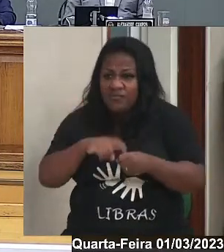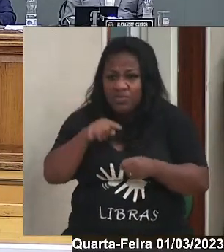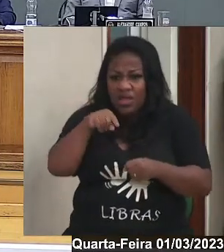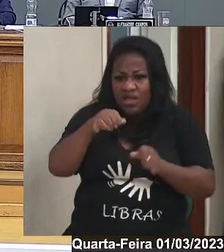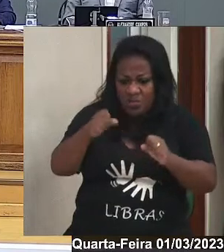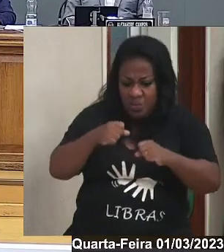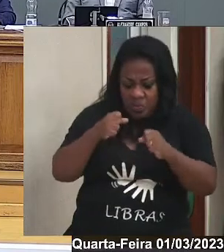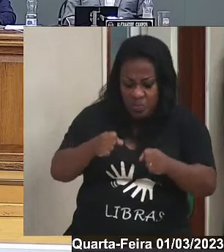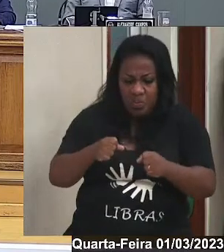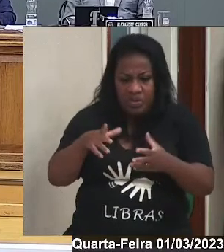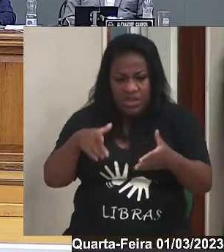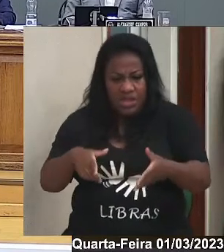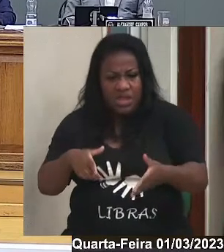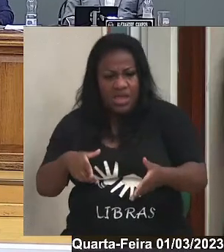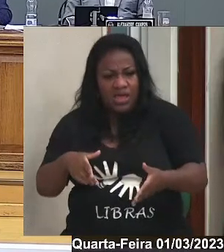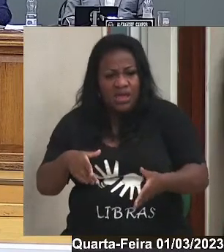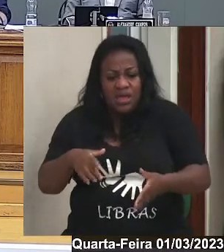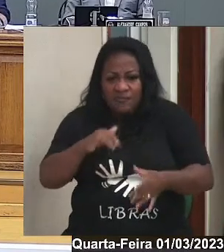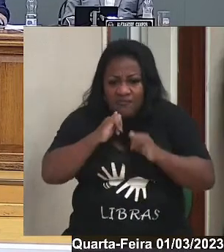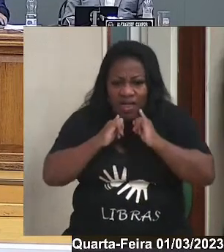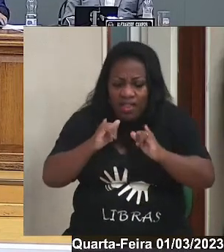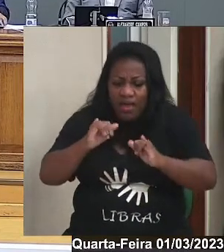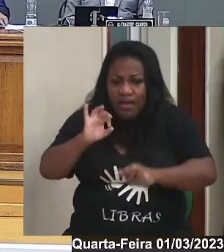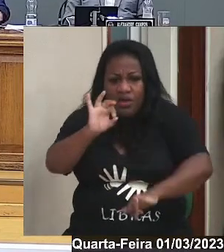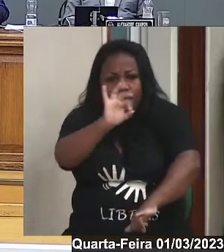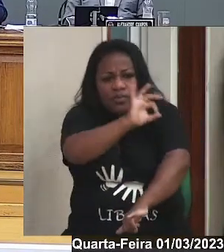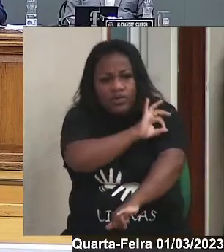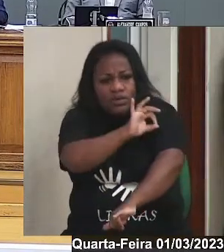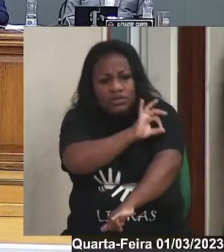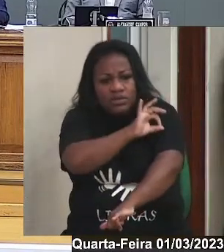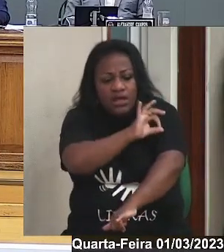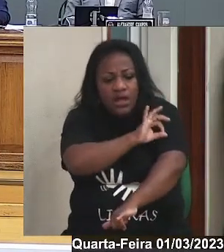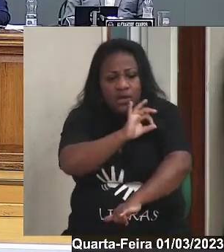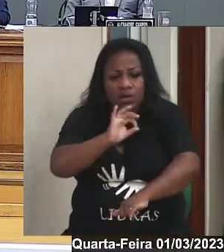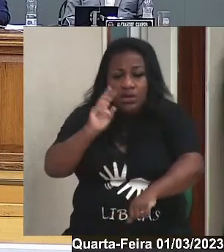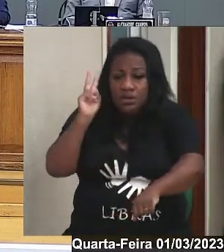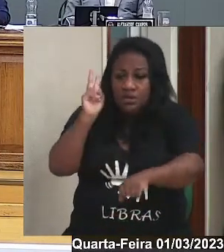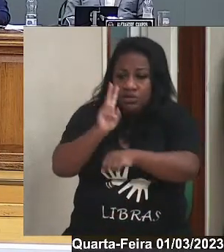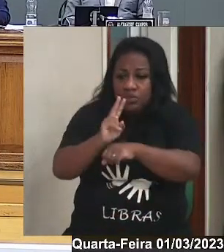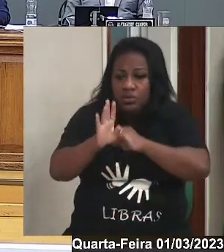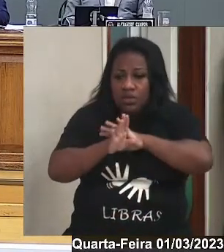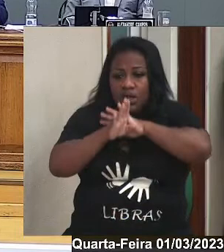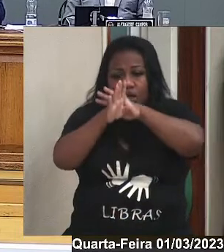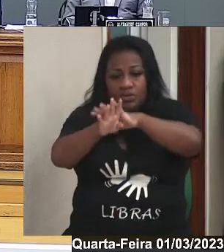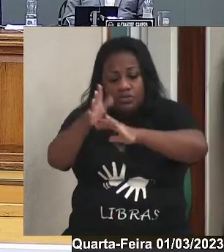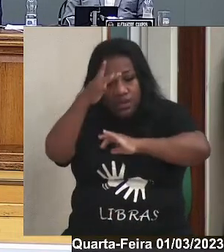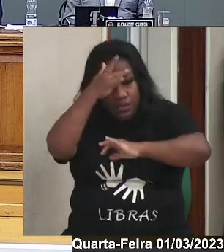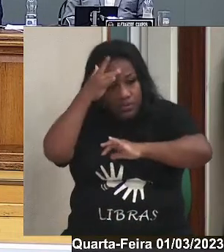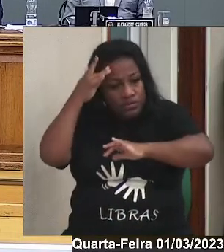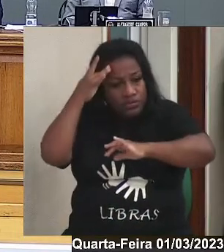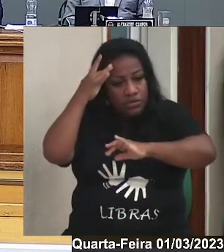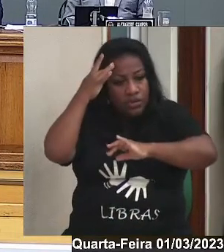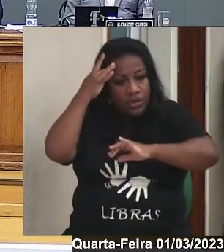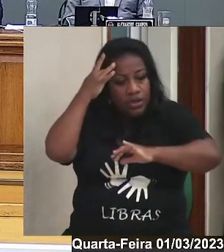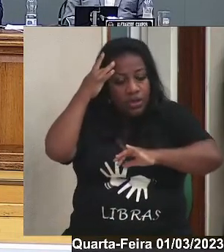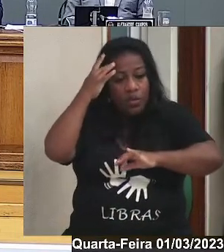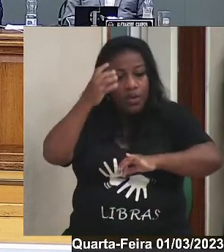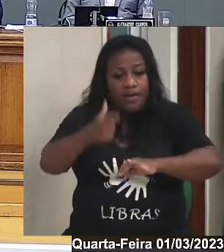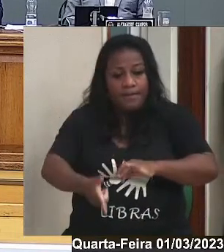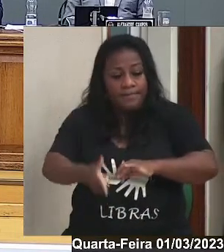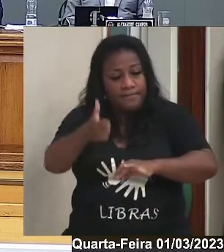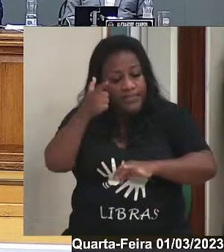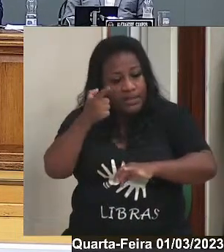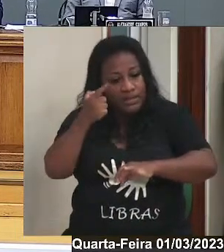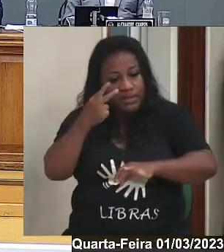da nossa cidade, que fala que o policial que defendeu um senhor de mais de 50 anos, que estava indo trabalhar 4:30 da manhã,